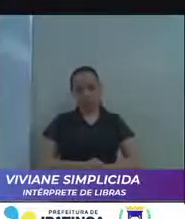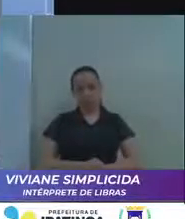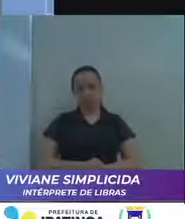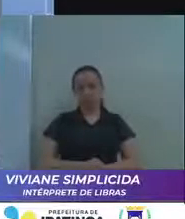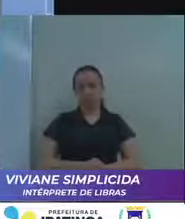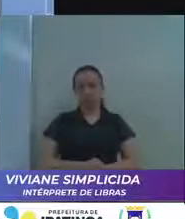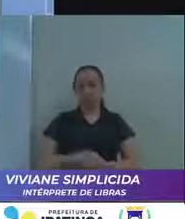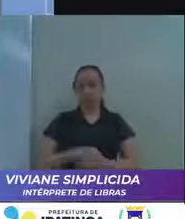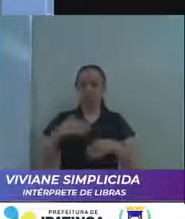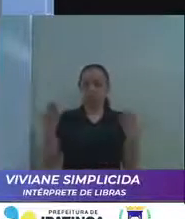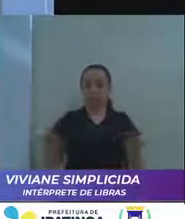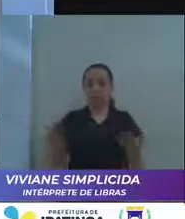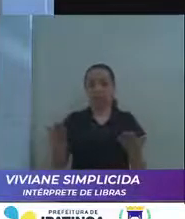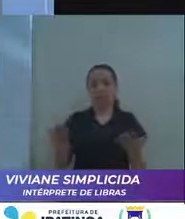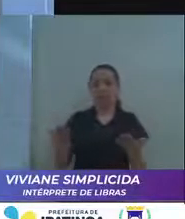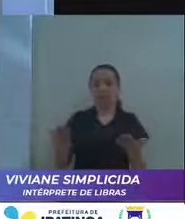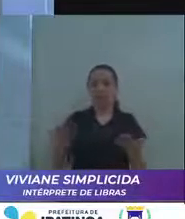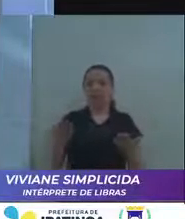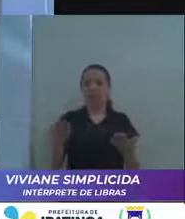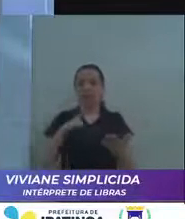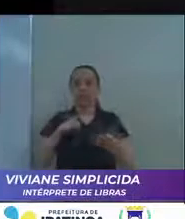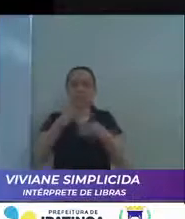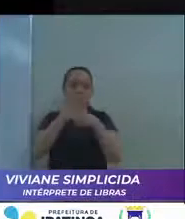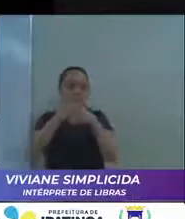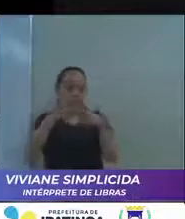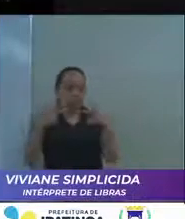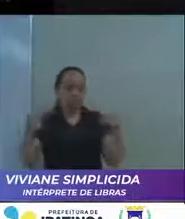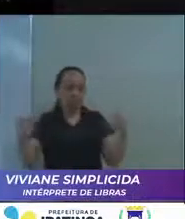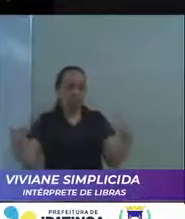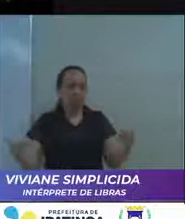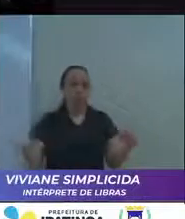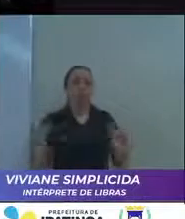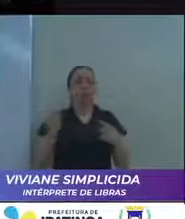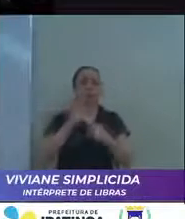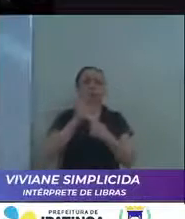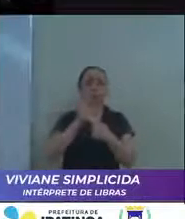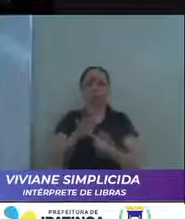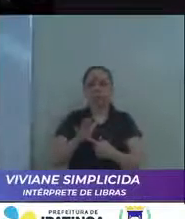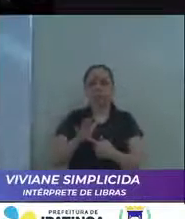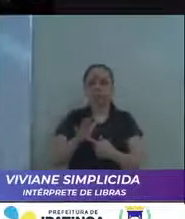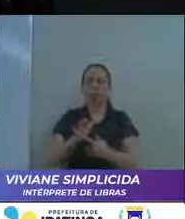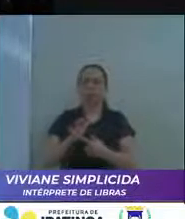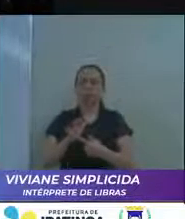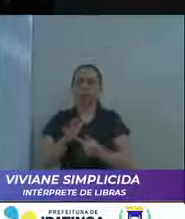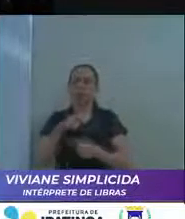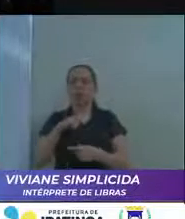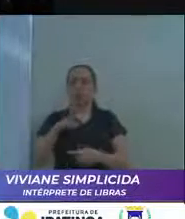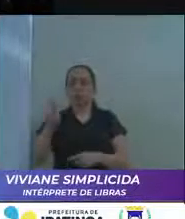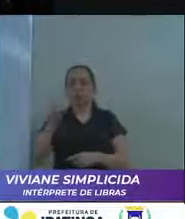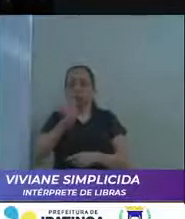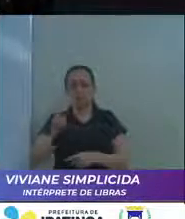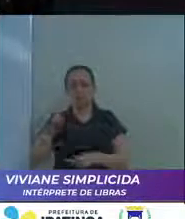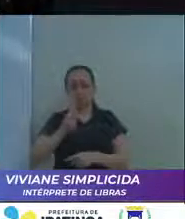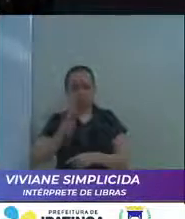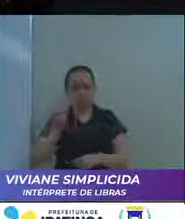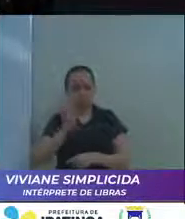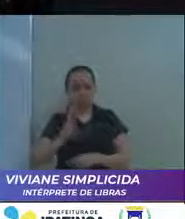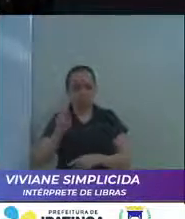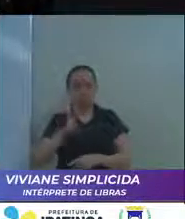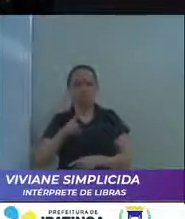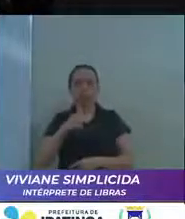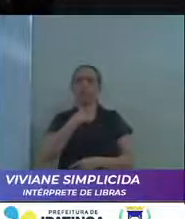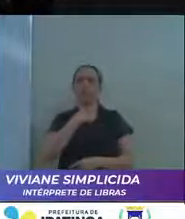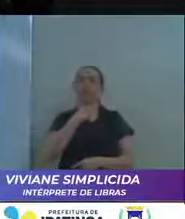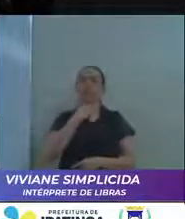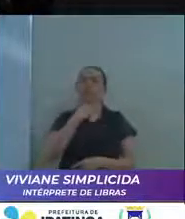Então, pessoal, foram muitas dicas aí, né? Que a gente utiliza. Que utilizam,